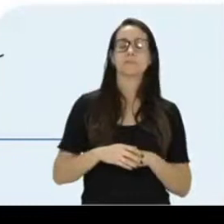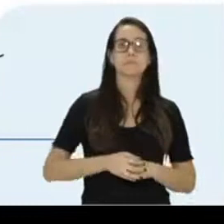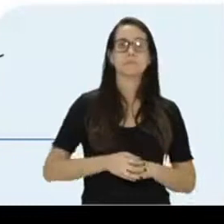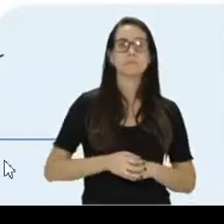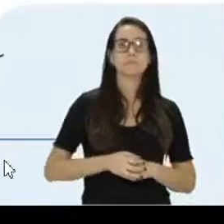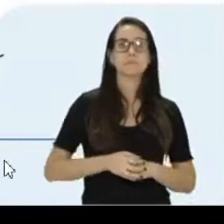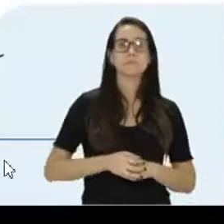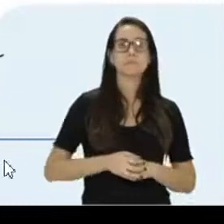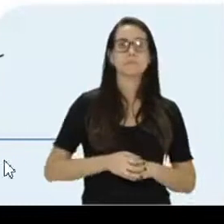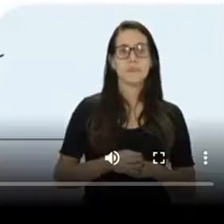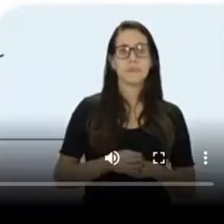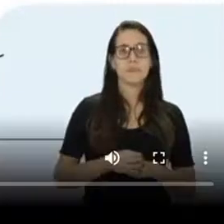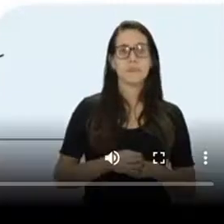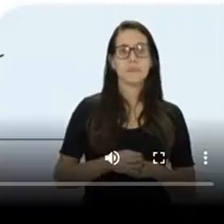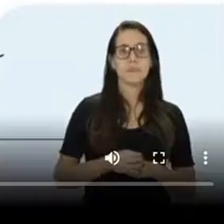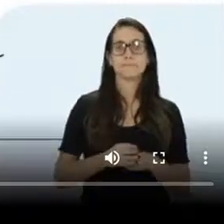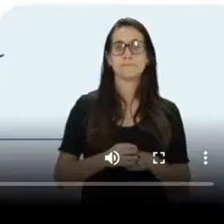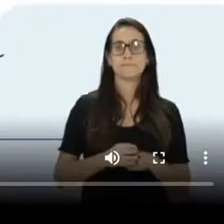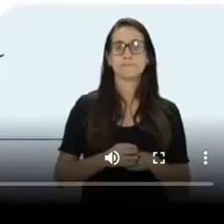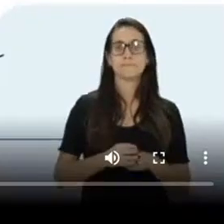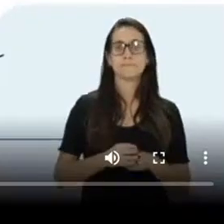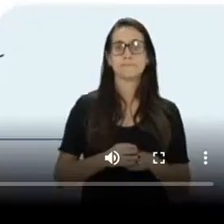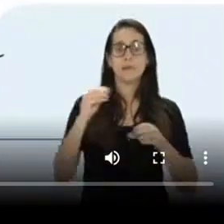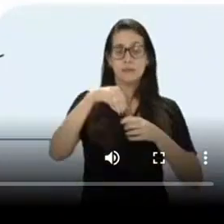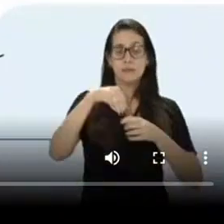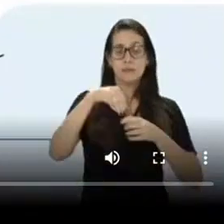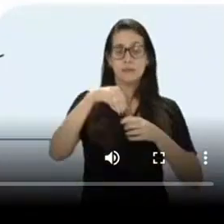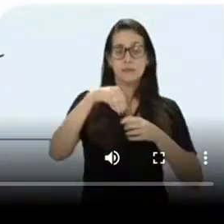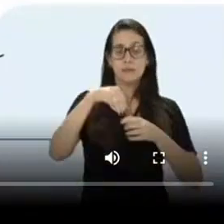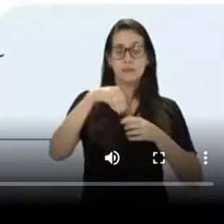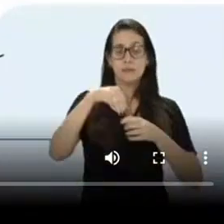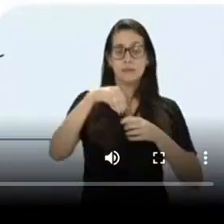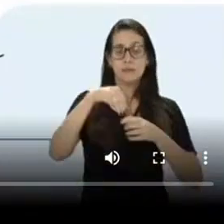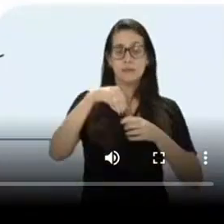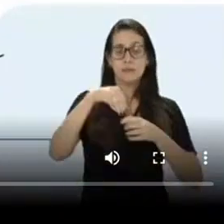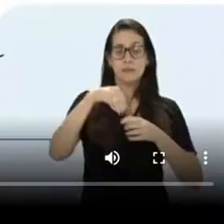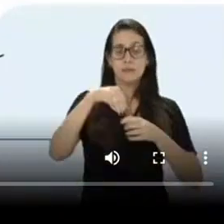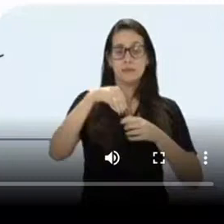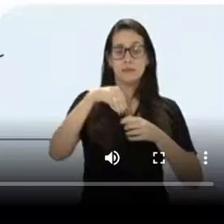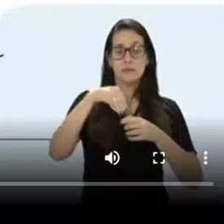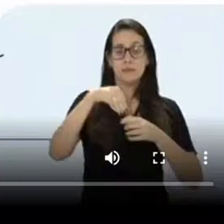dessa célula, possui o citoplasma.